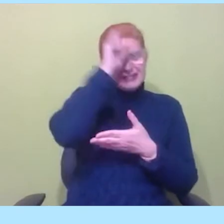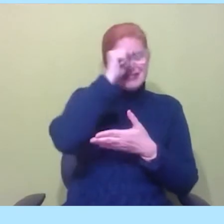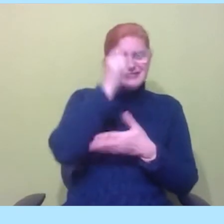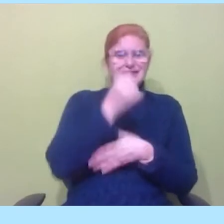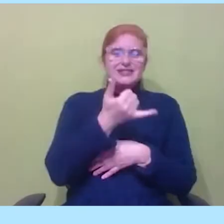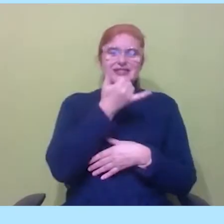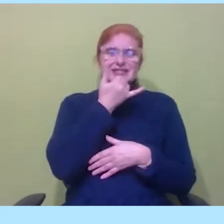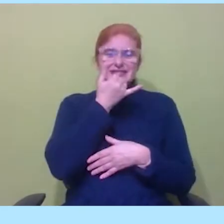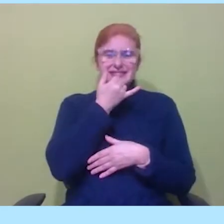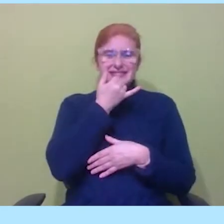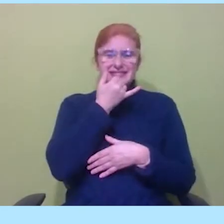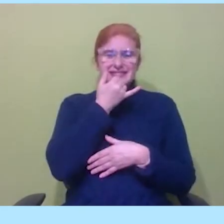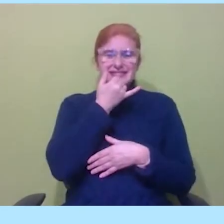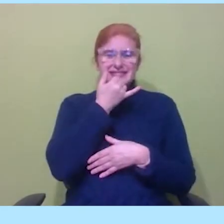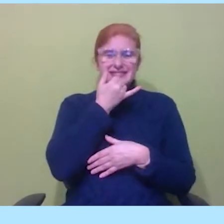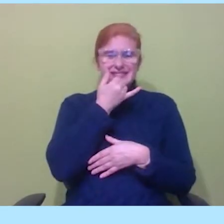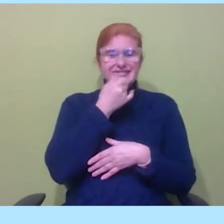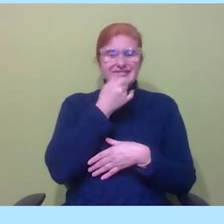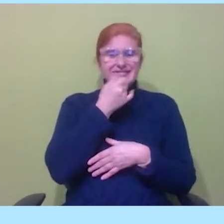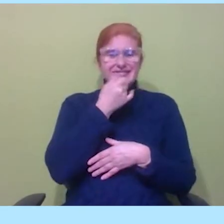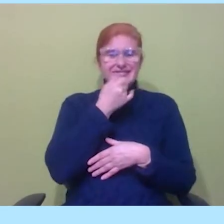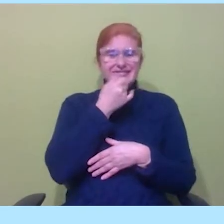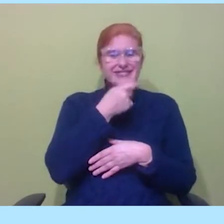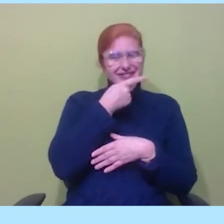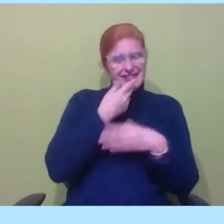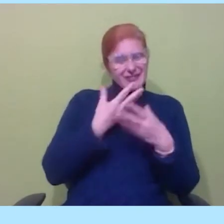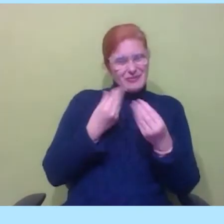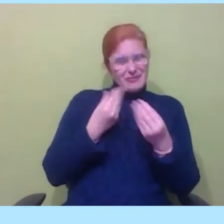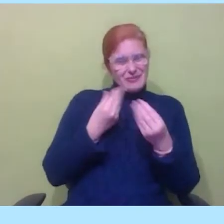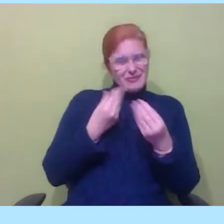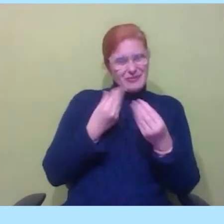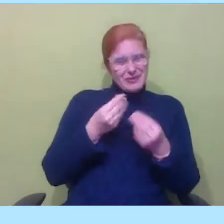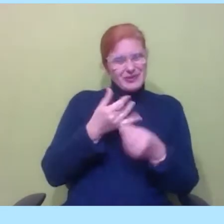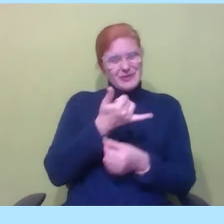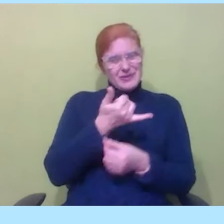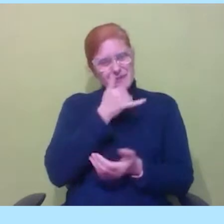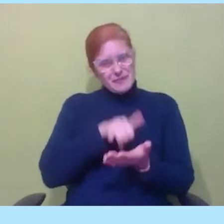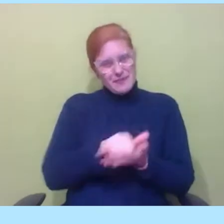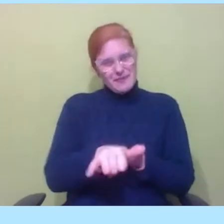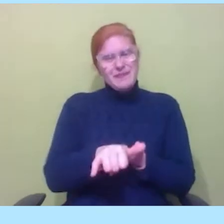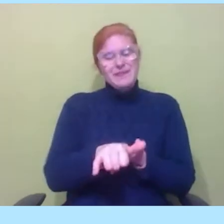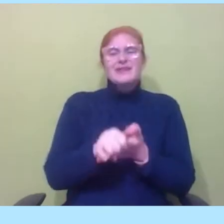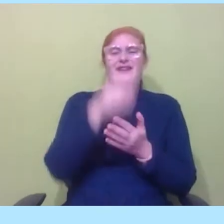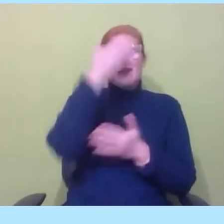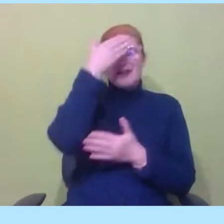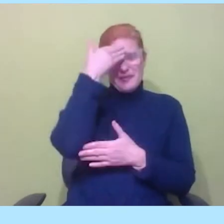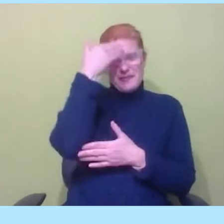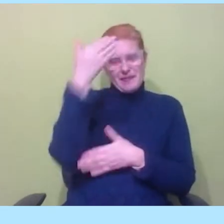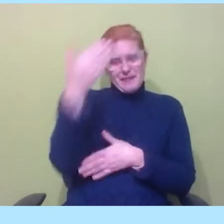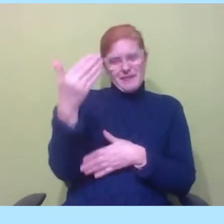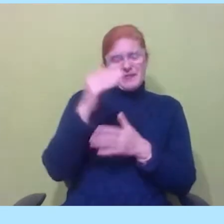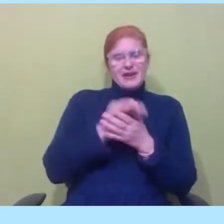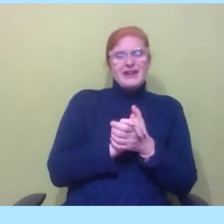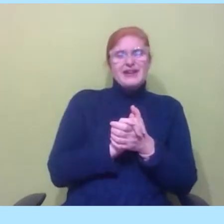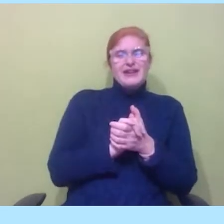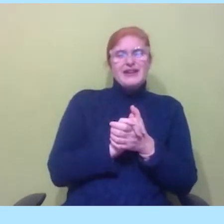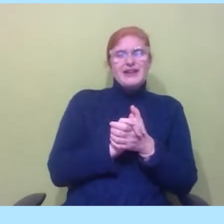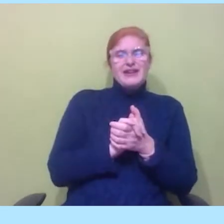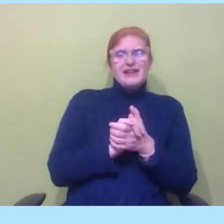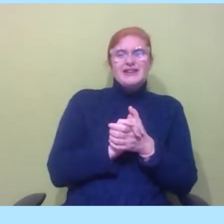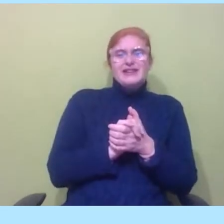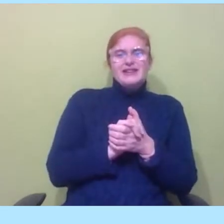que deveria, perdão. Desculpa. Não, mas muito obrigada, essa contribuição foi super importante,